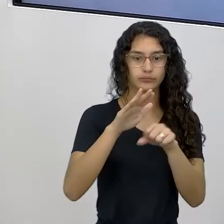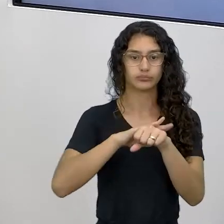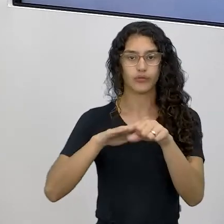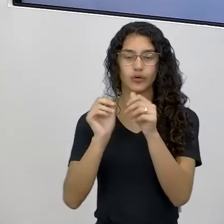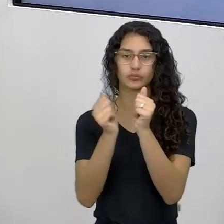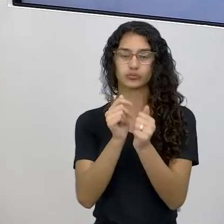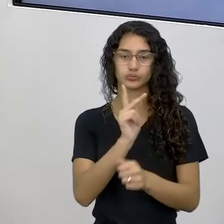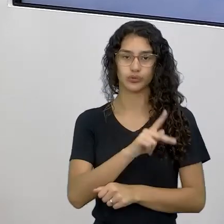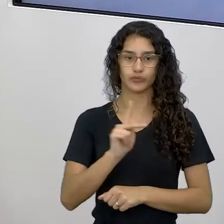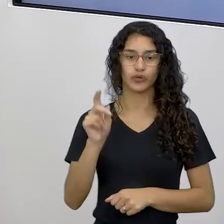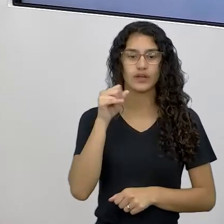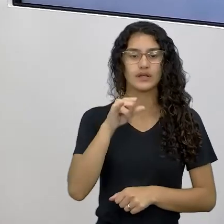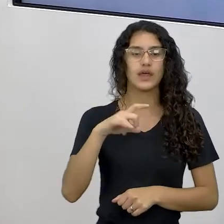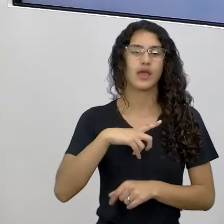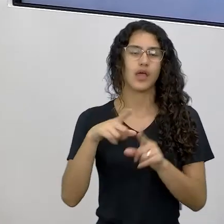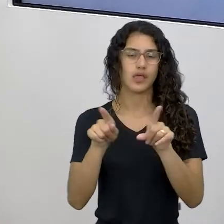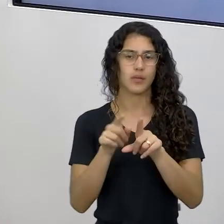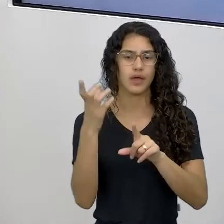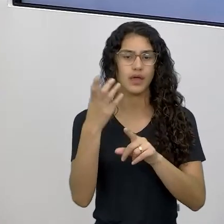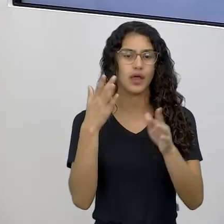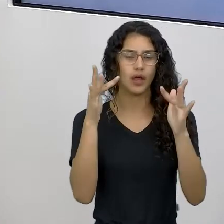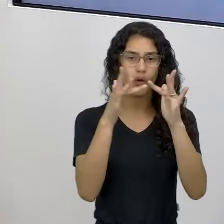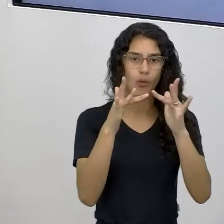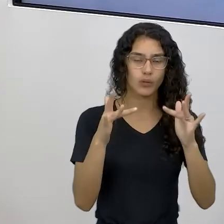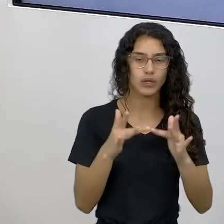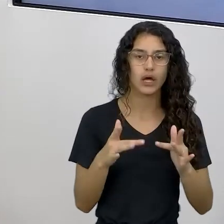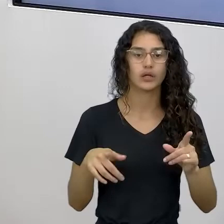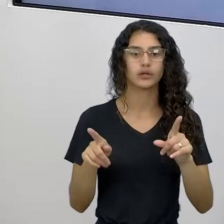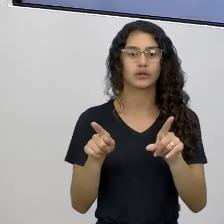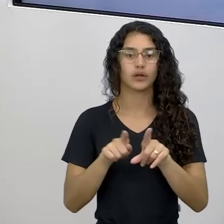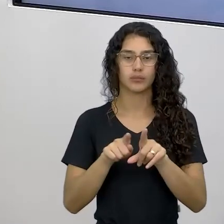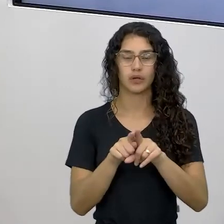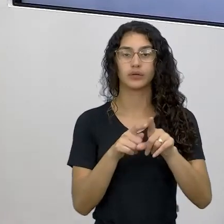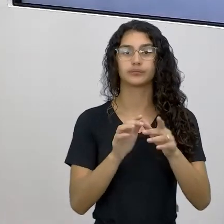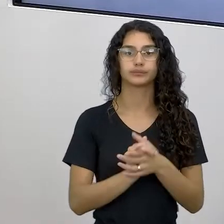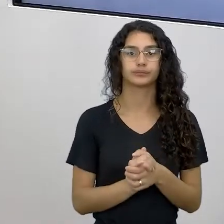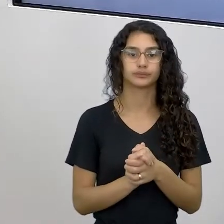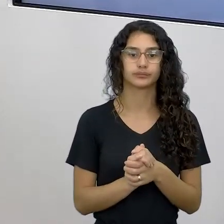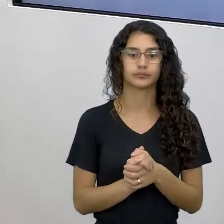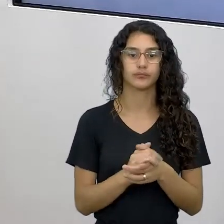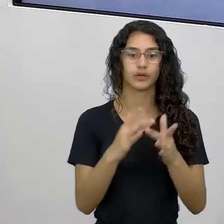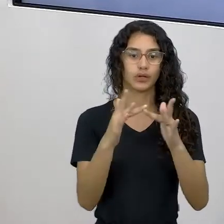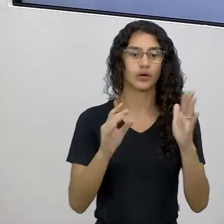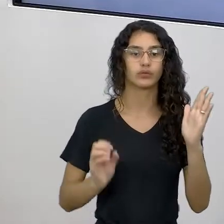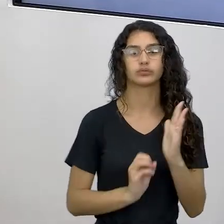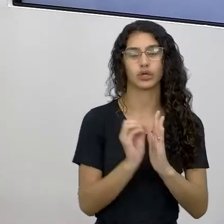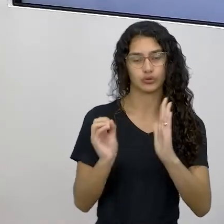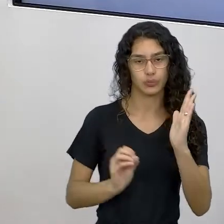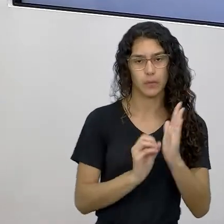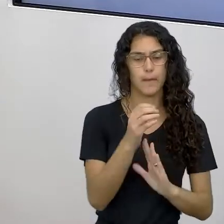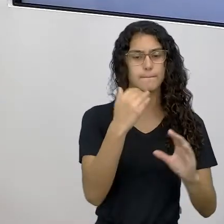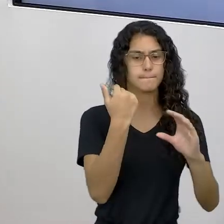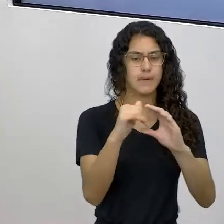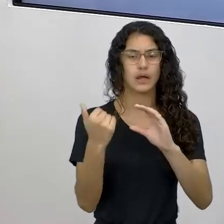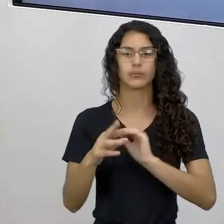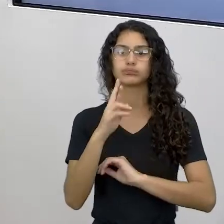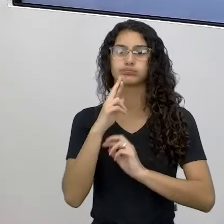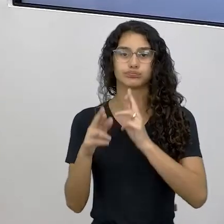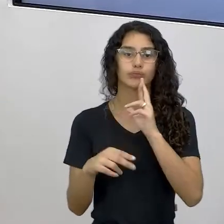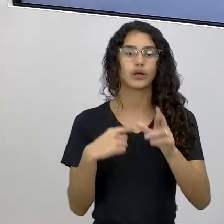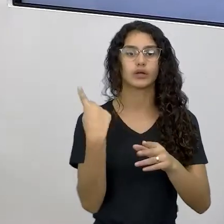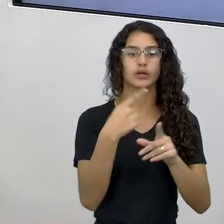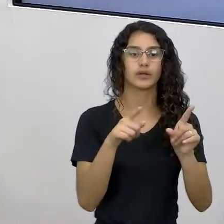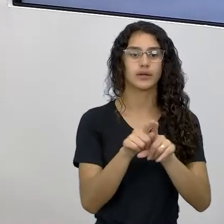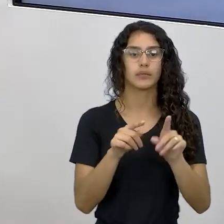com o professor. Se vocês também quiserem entrar em contato aqui, entre em contato com o Centro de Mídias, manda aí as respostas que a